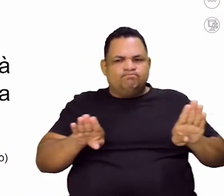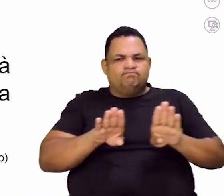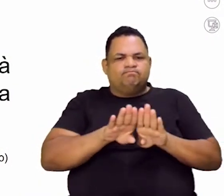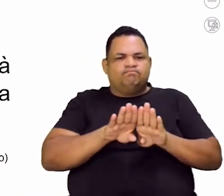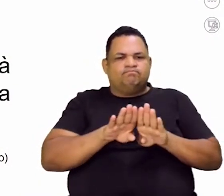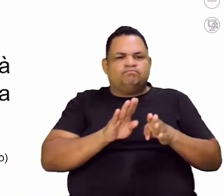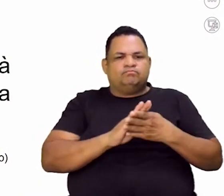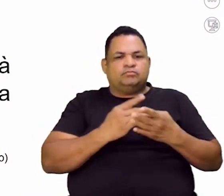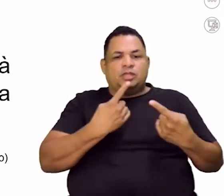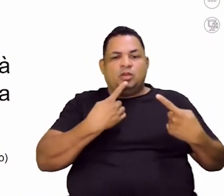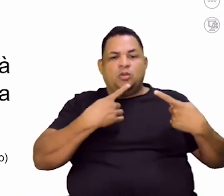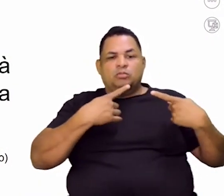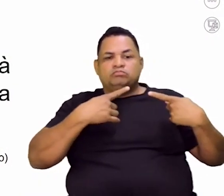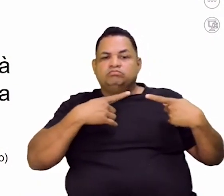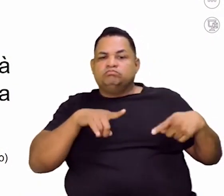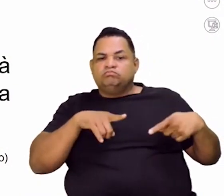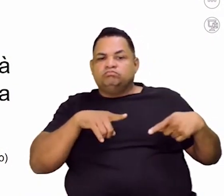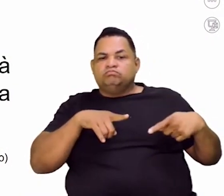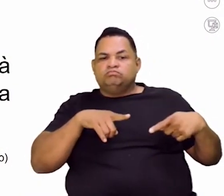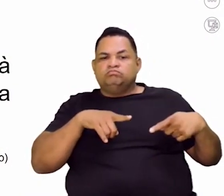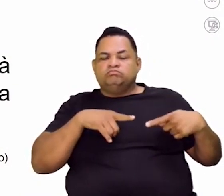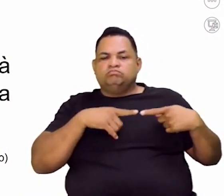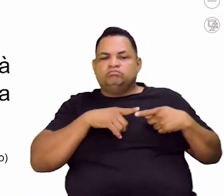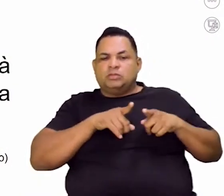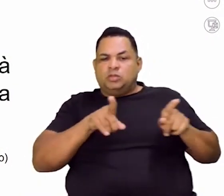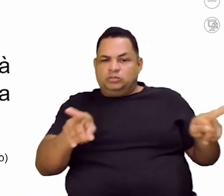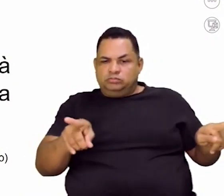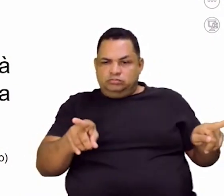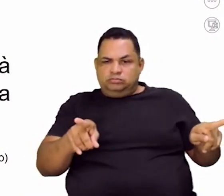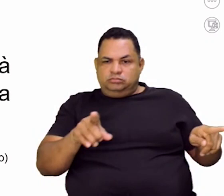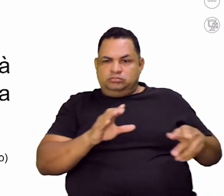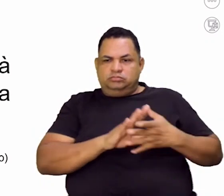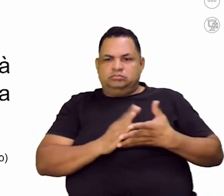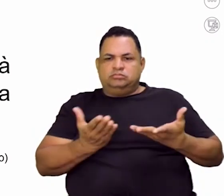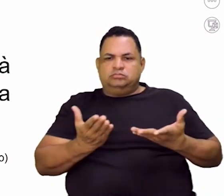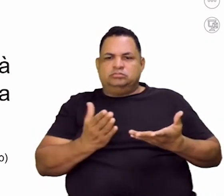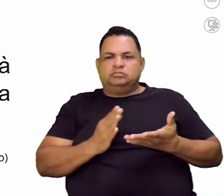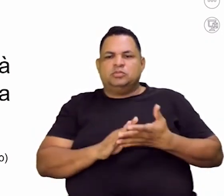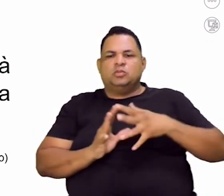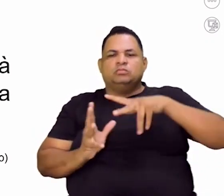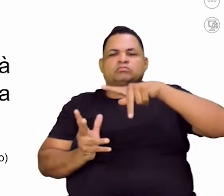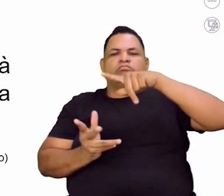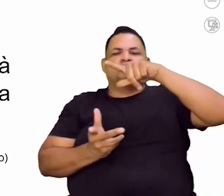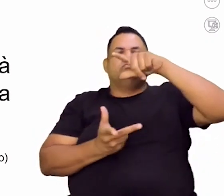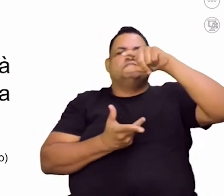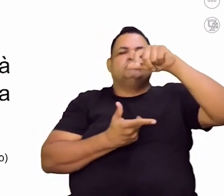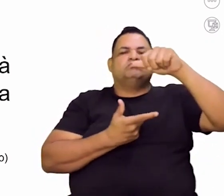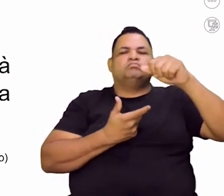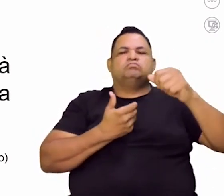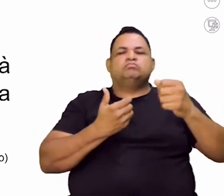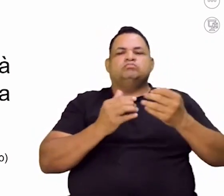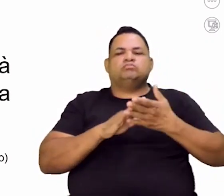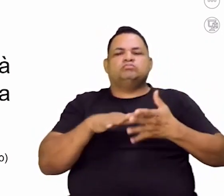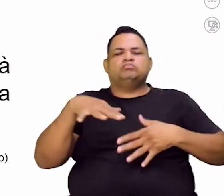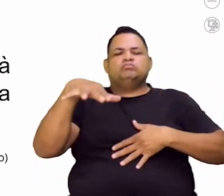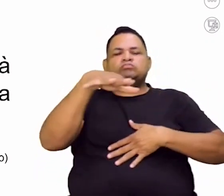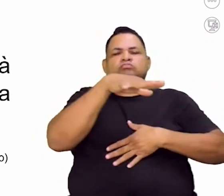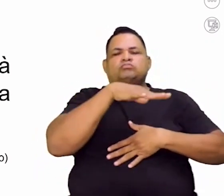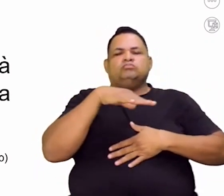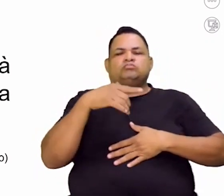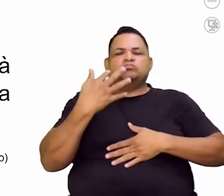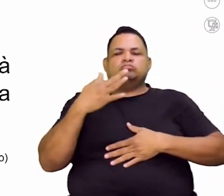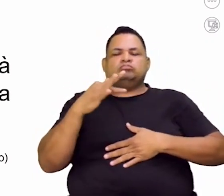é contraposta à concepção moderna do universo infinito. Veja bem, né? Como se fosse um mundo